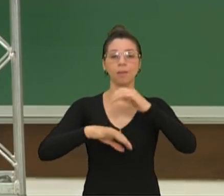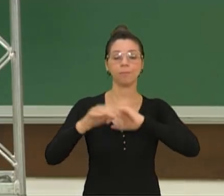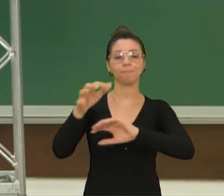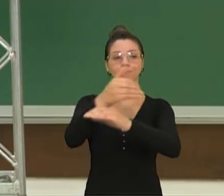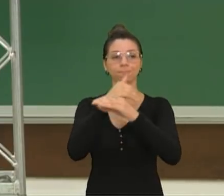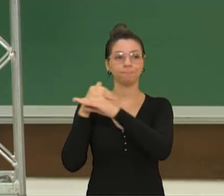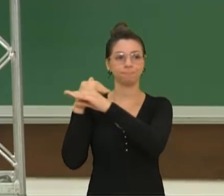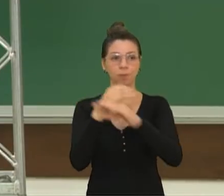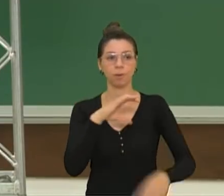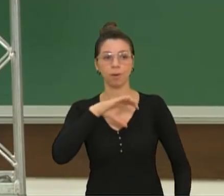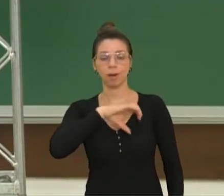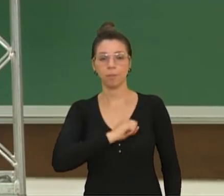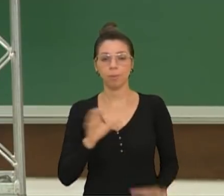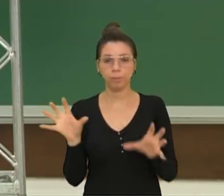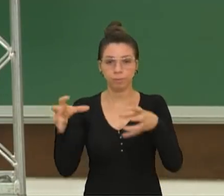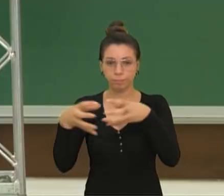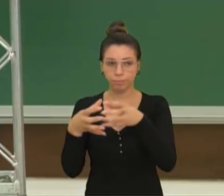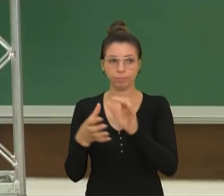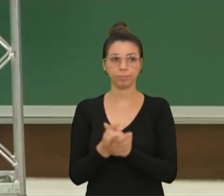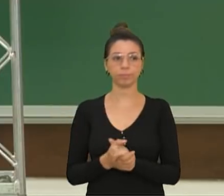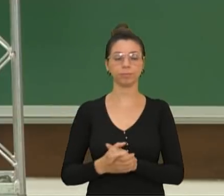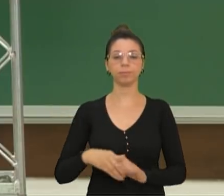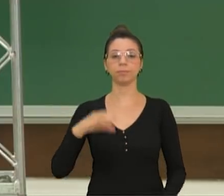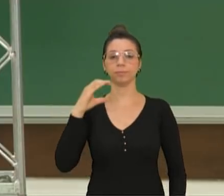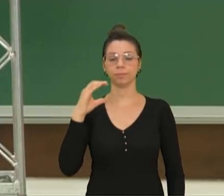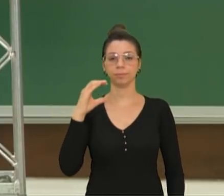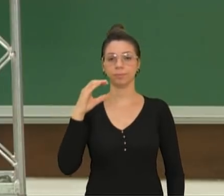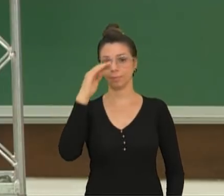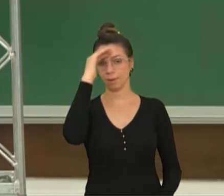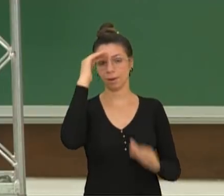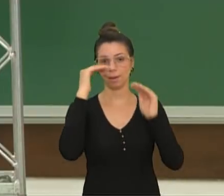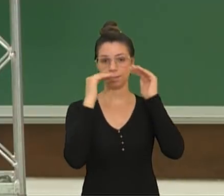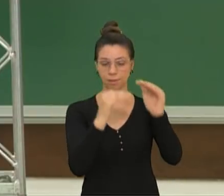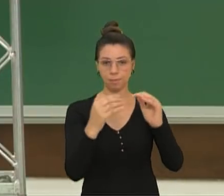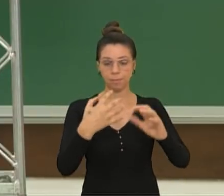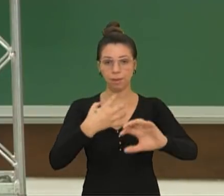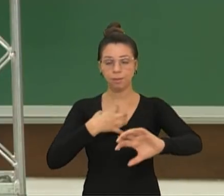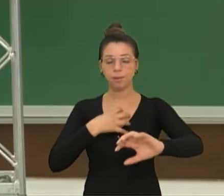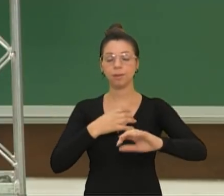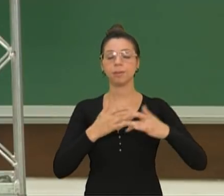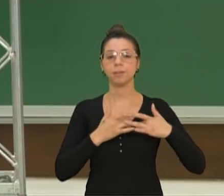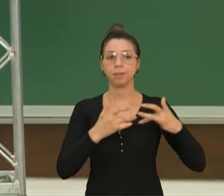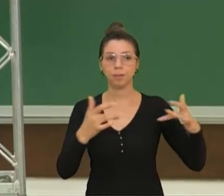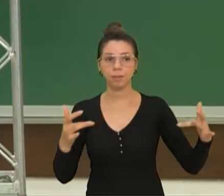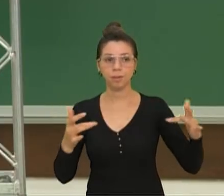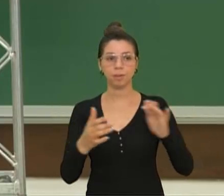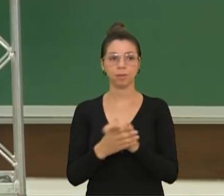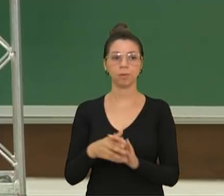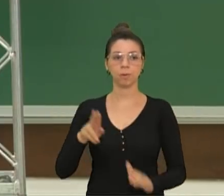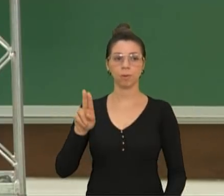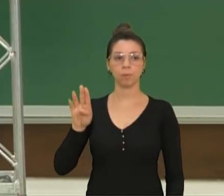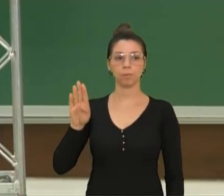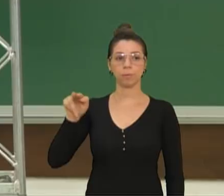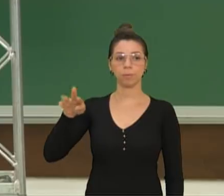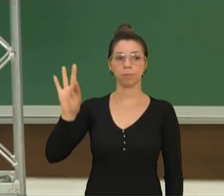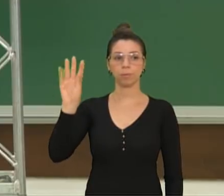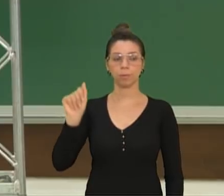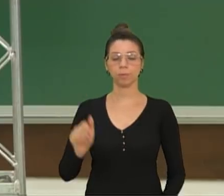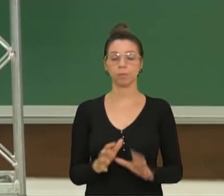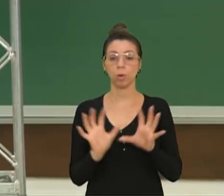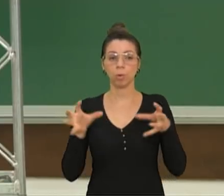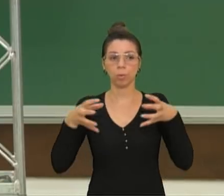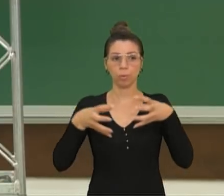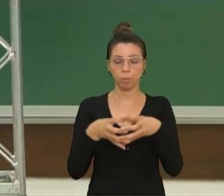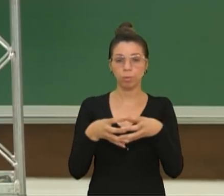coletivista. Letra C, respeito, solidariedade, Ubuntu. Ou letra D, clã,